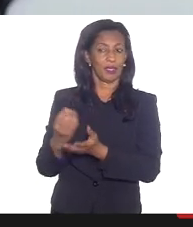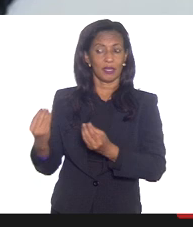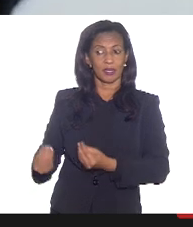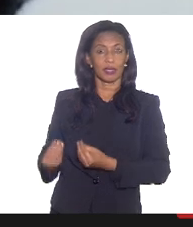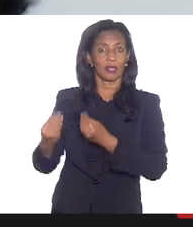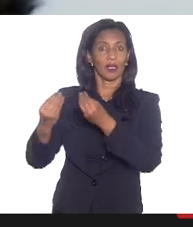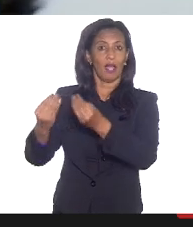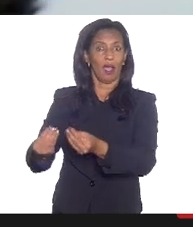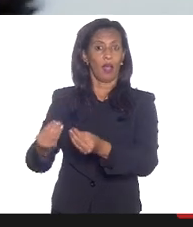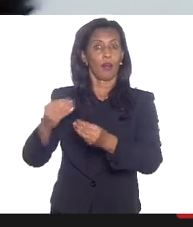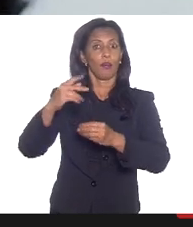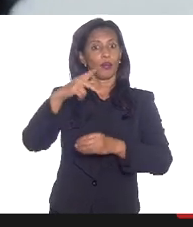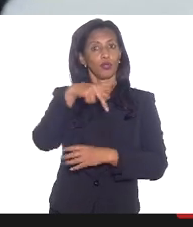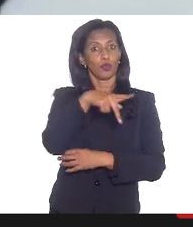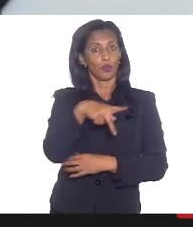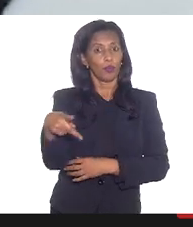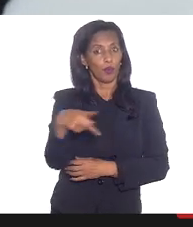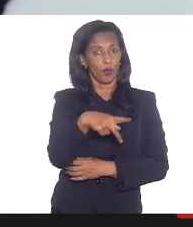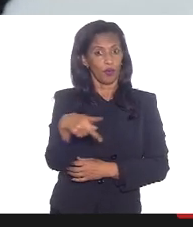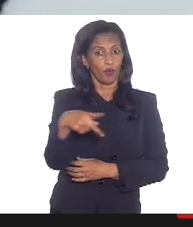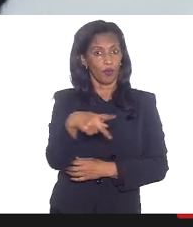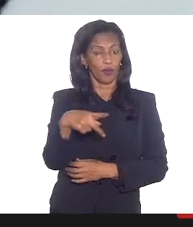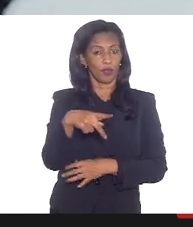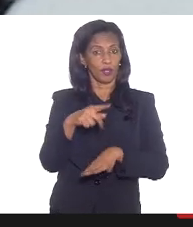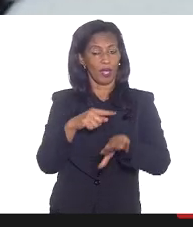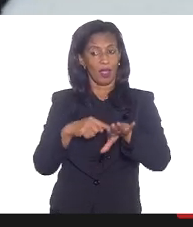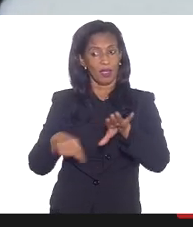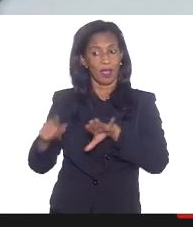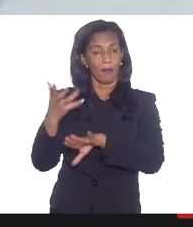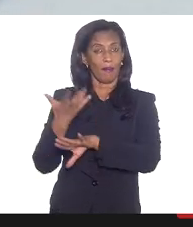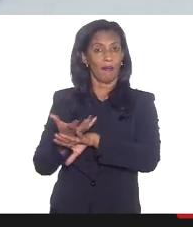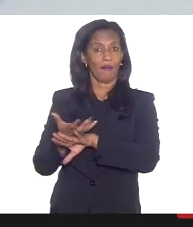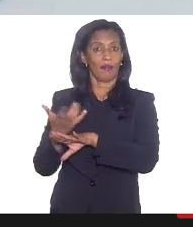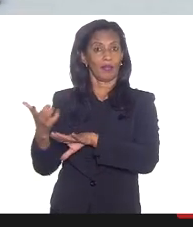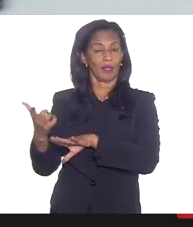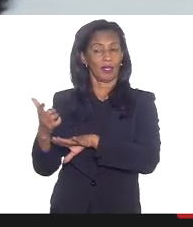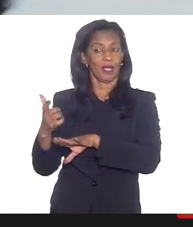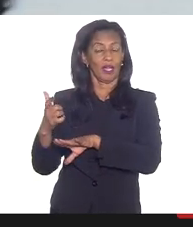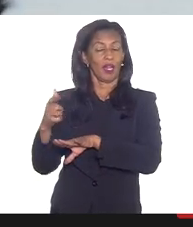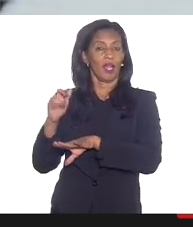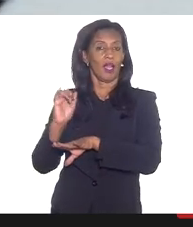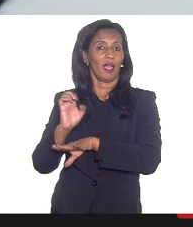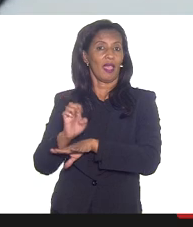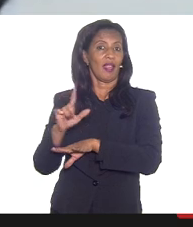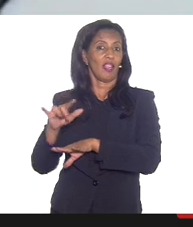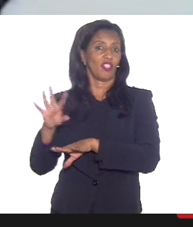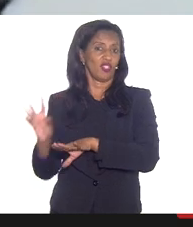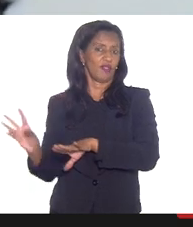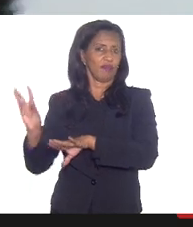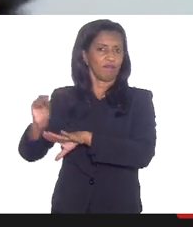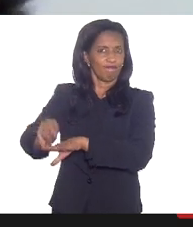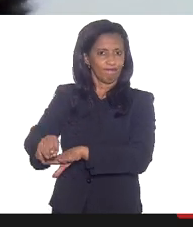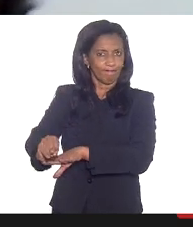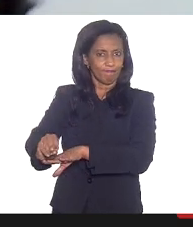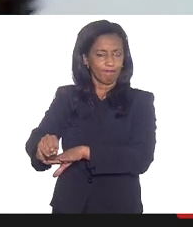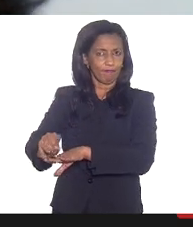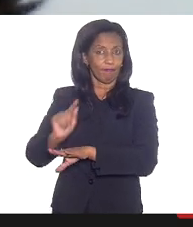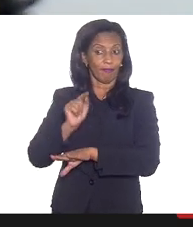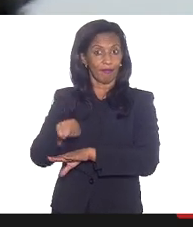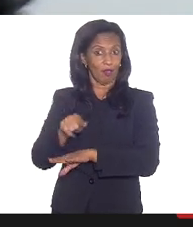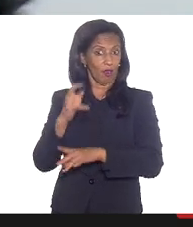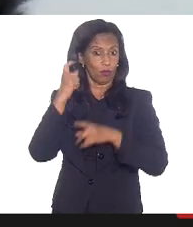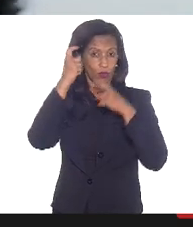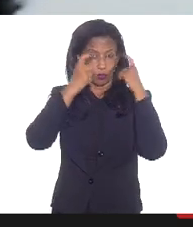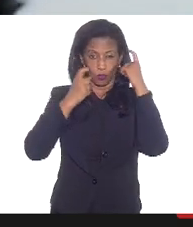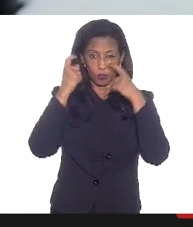por esses professores nas disciplinas eletivas e nos itinerários formativos. Isso nos